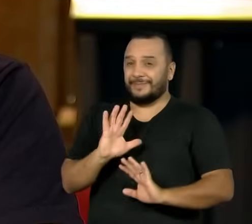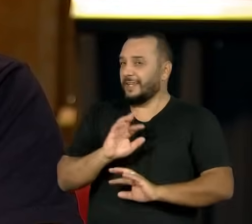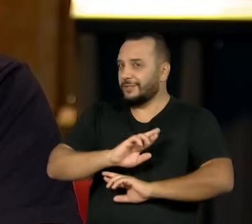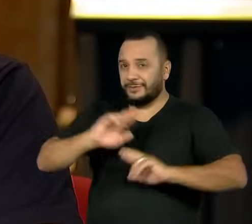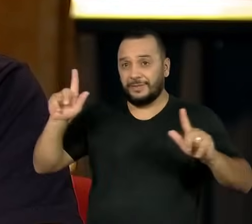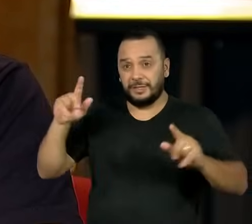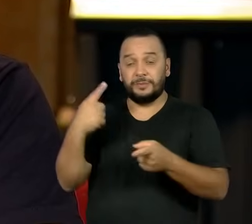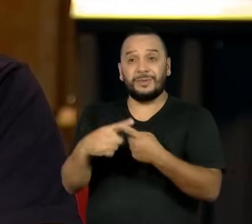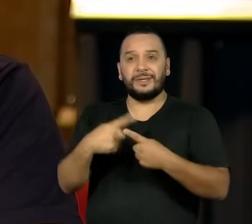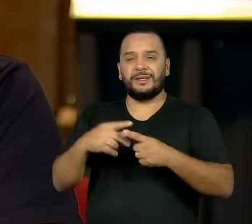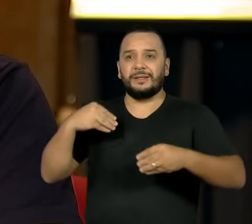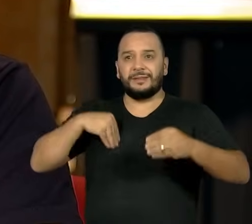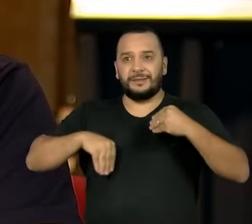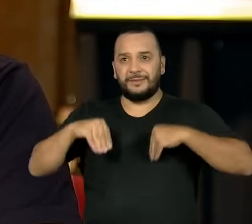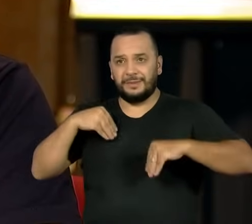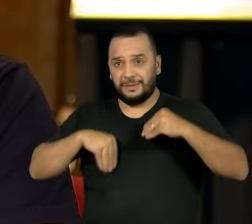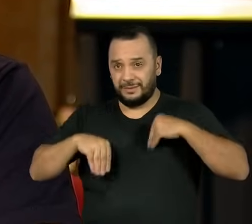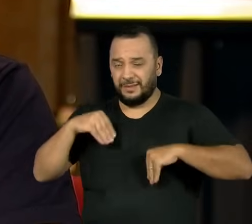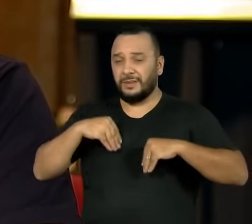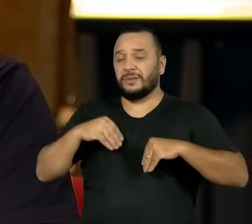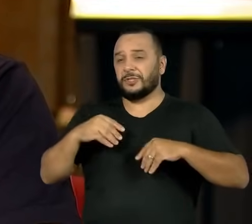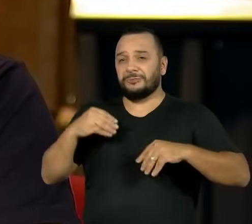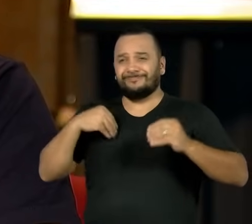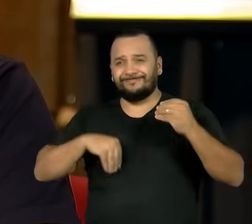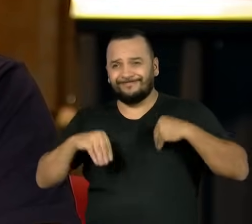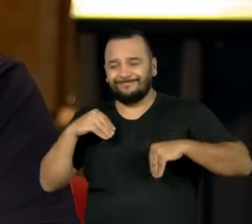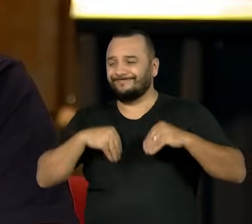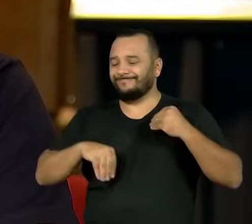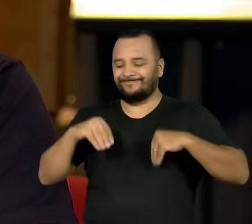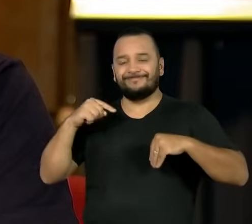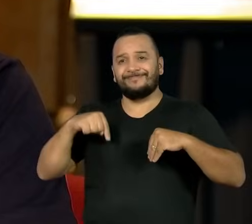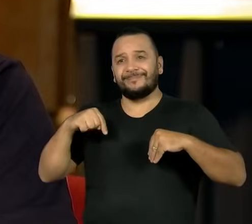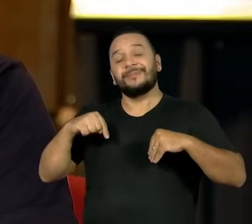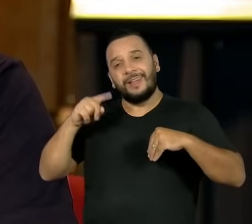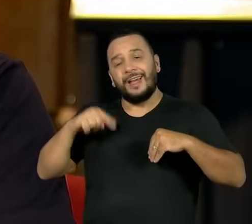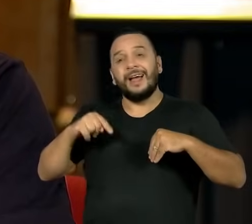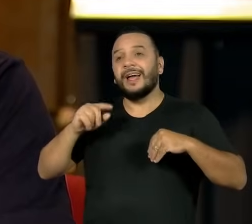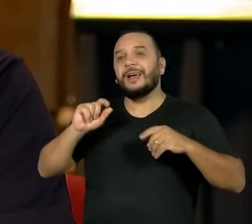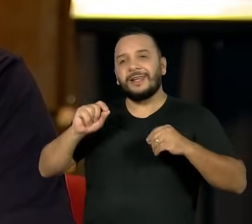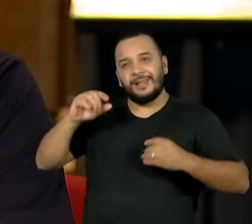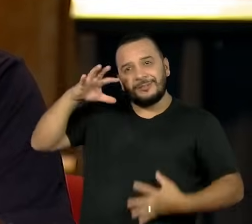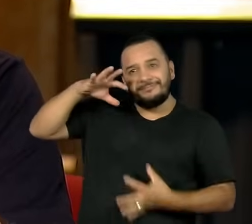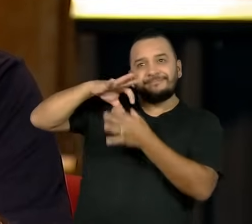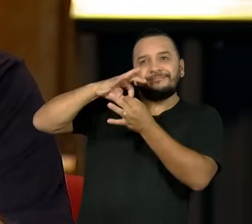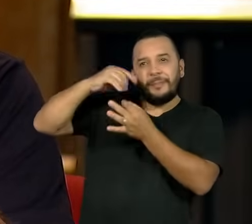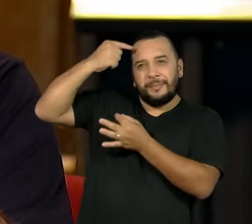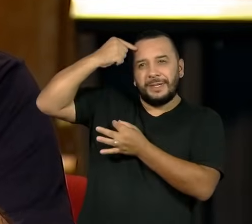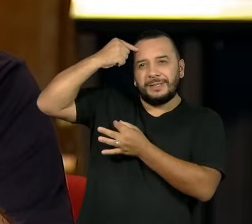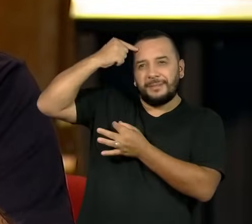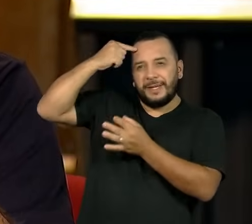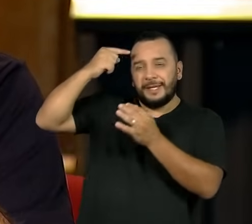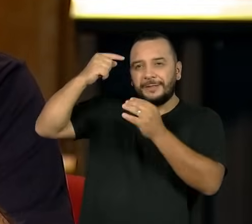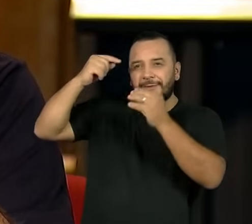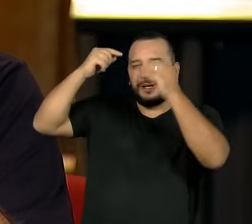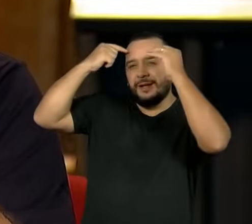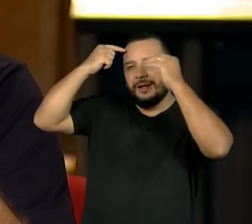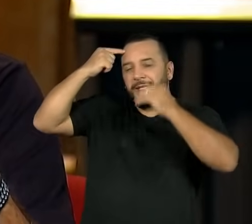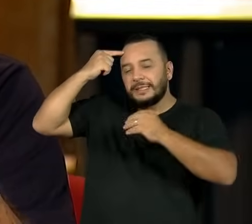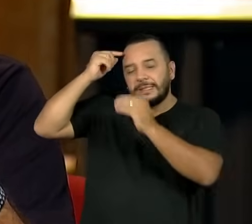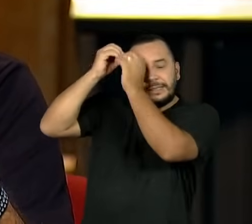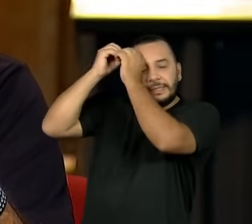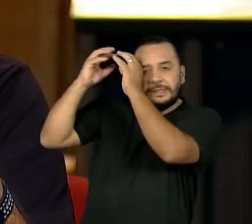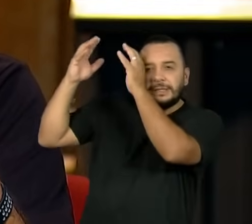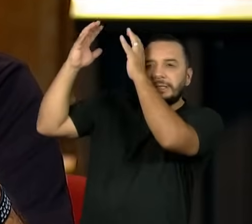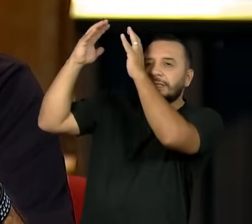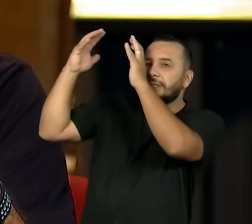a depressão é um transtorno que está muito associado a pensamento, essa coisa fina que a gente tem, que faz da